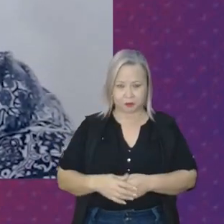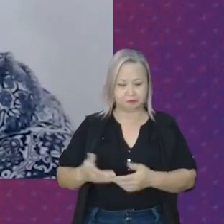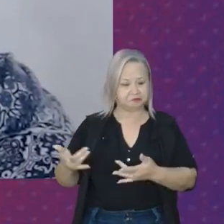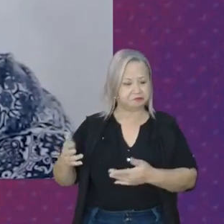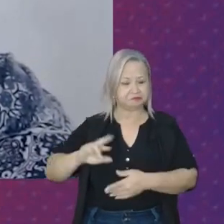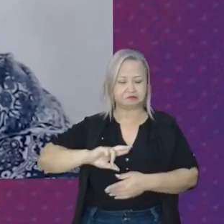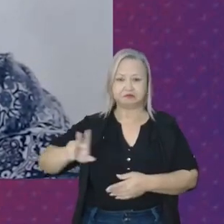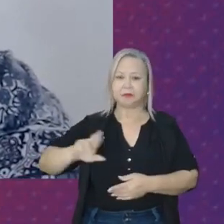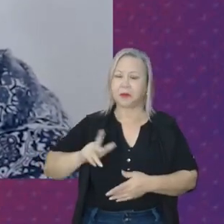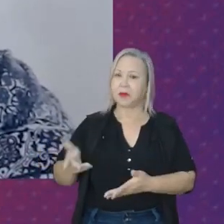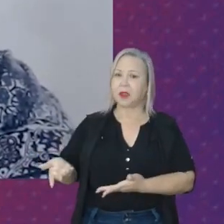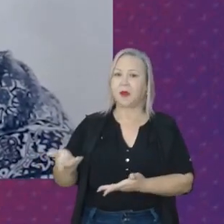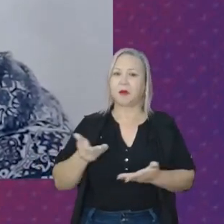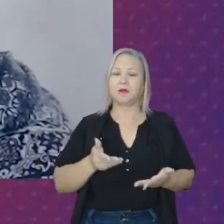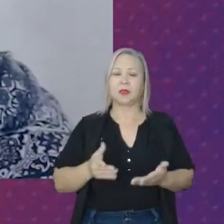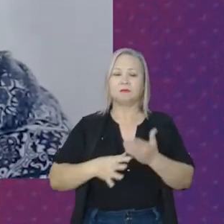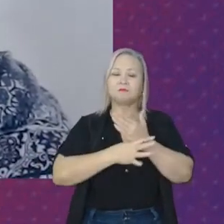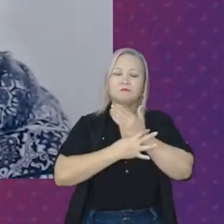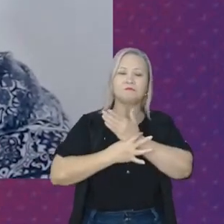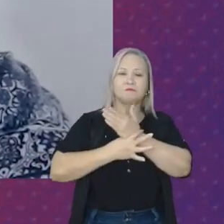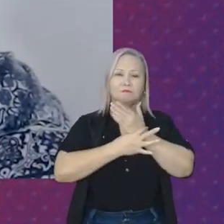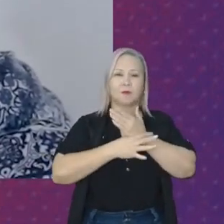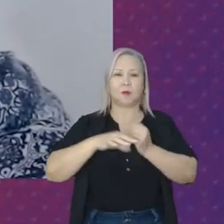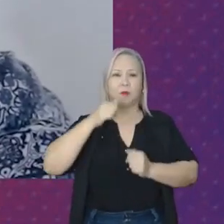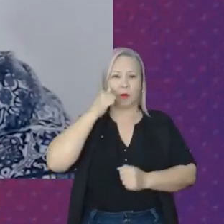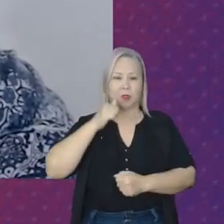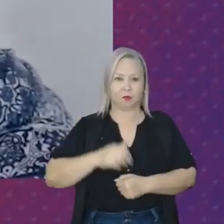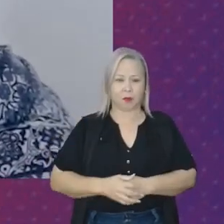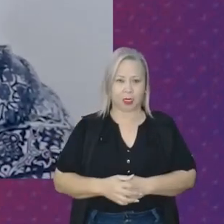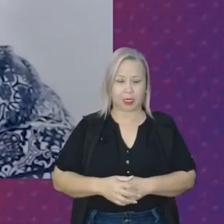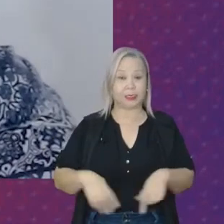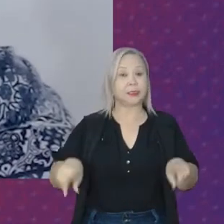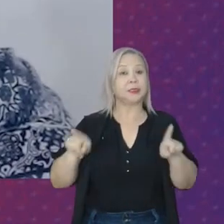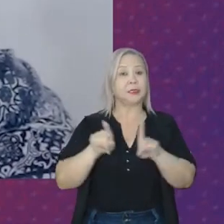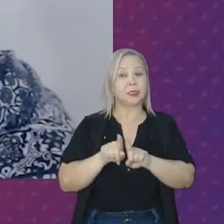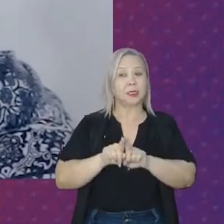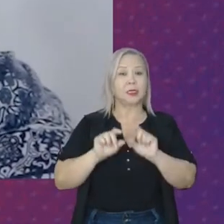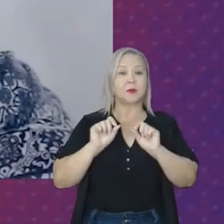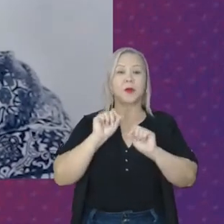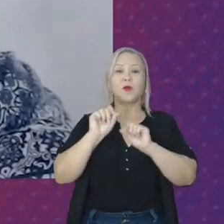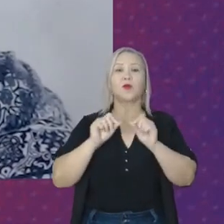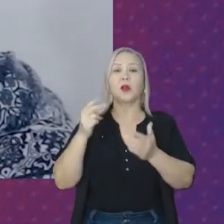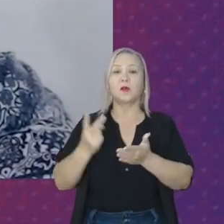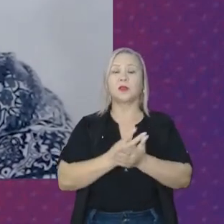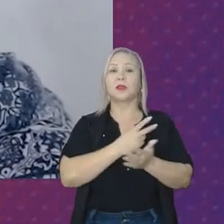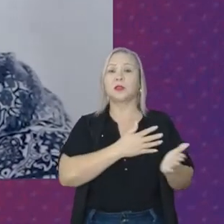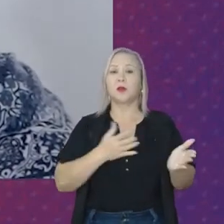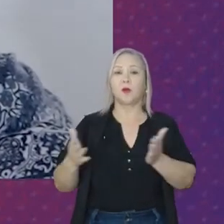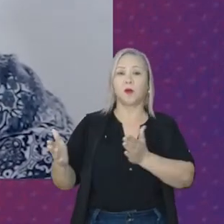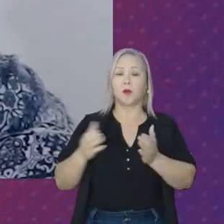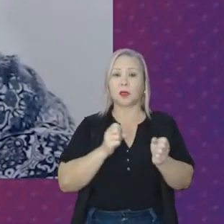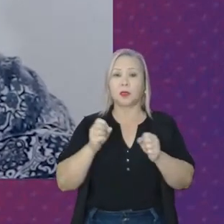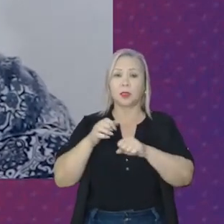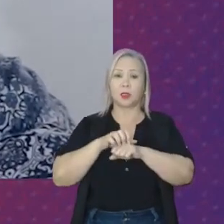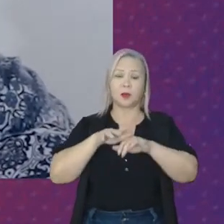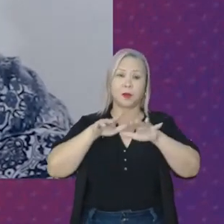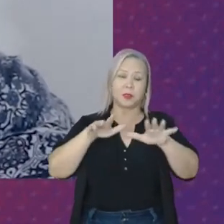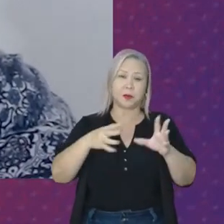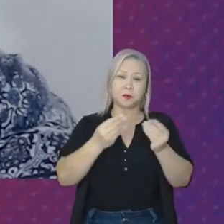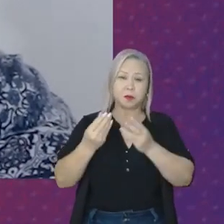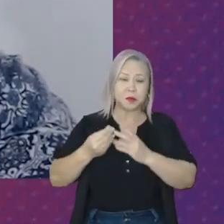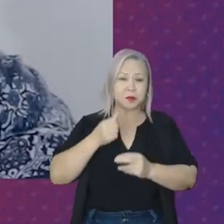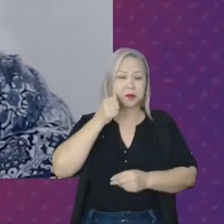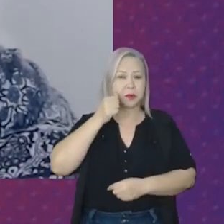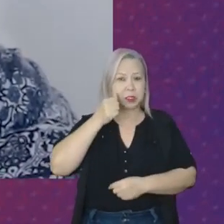trazia a segurança para as mulheres, sem contar no que aconteceu durante o período da pandemia, né, de muitas